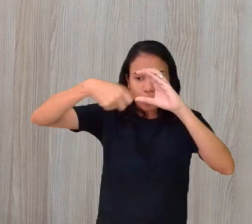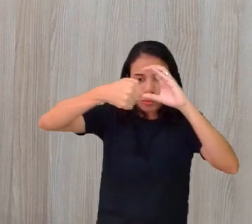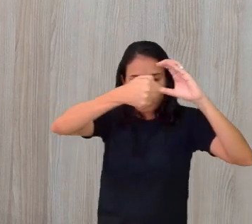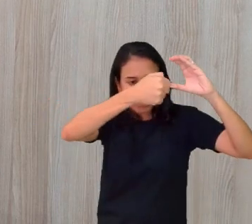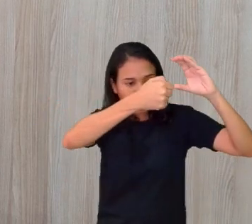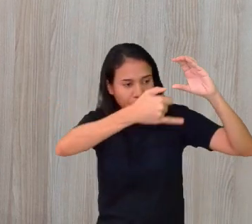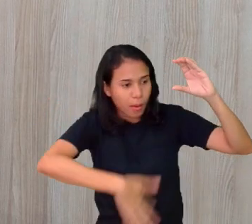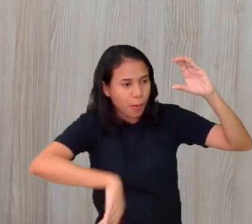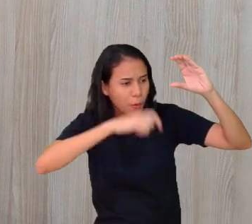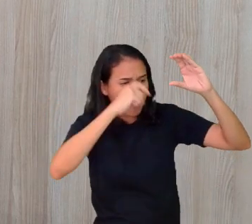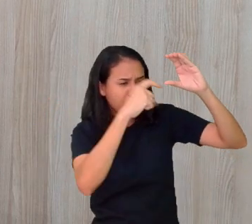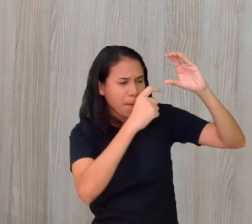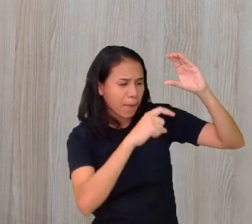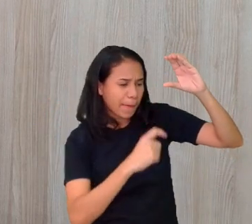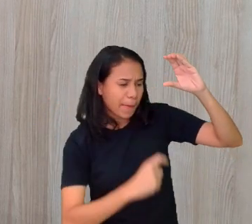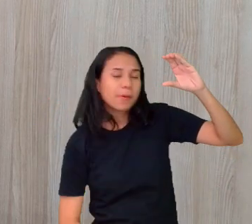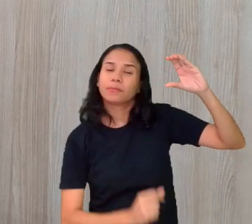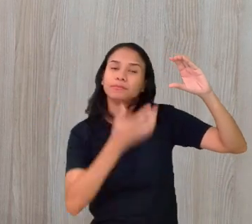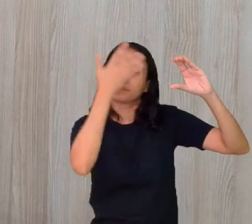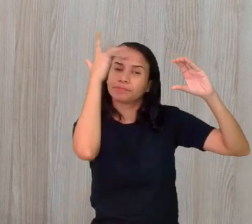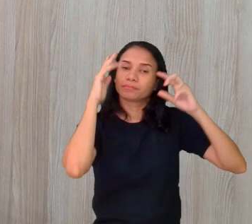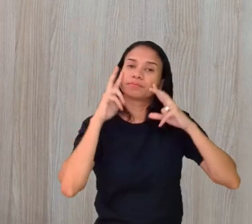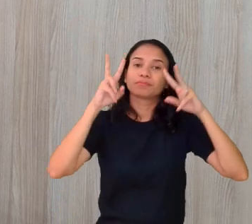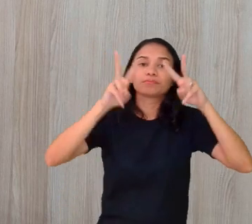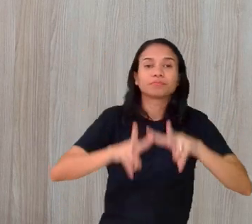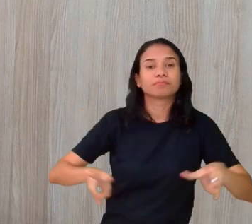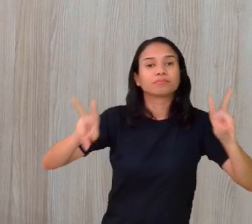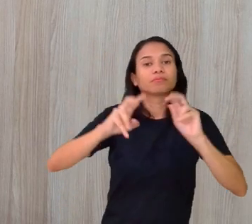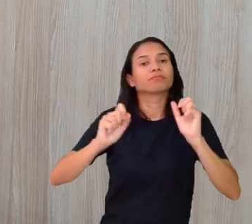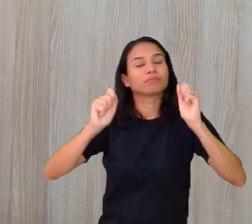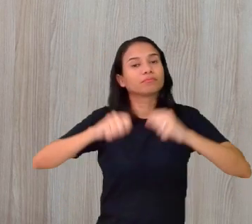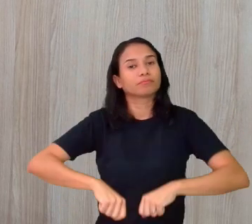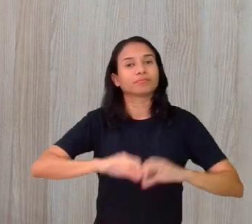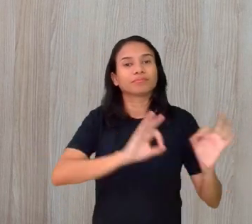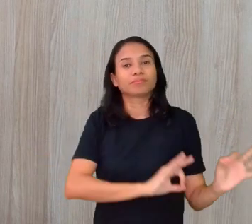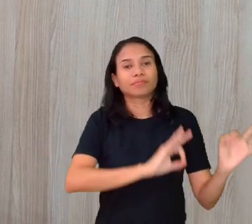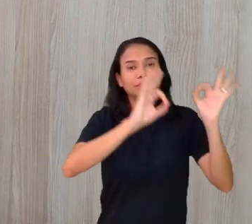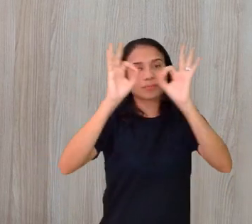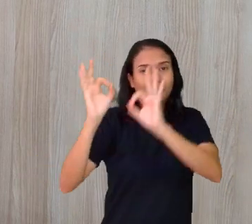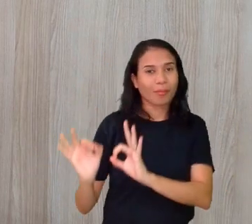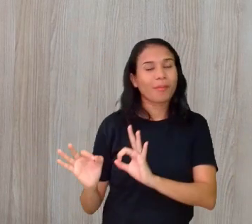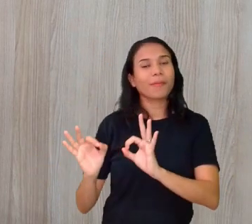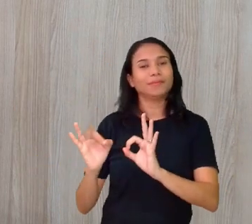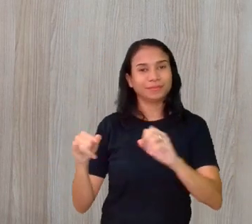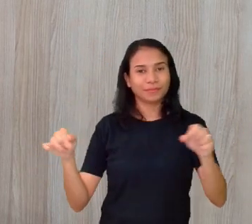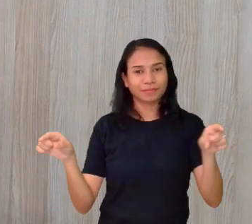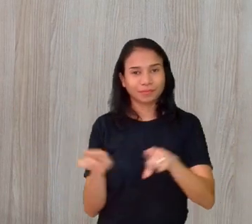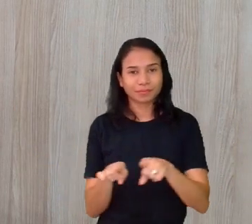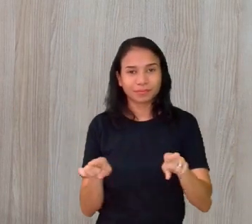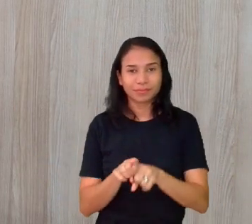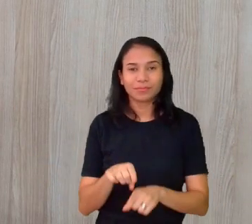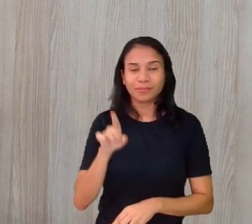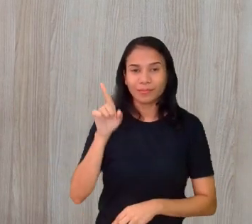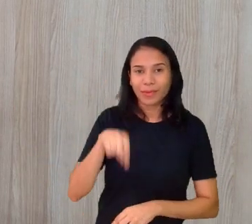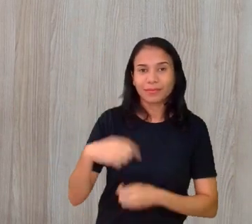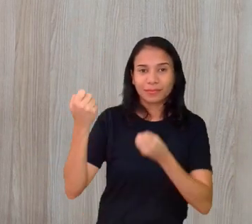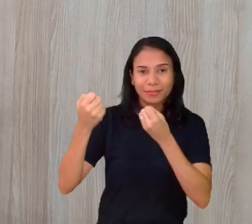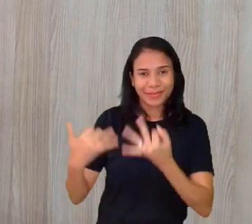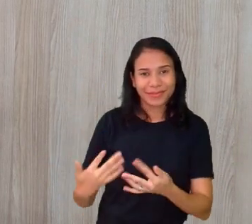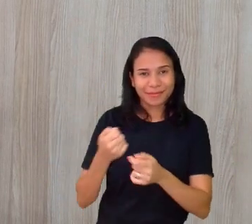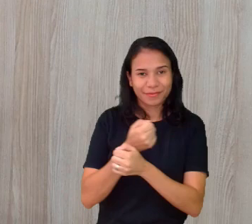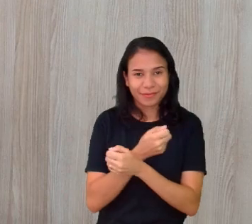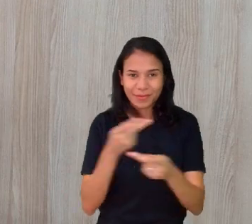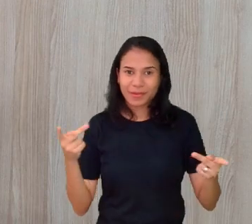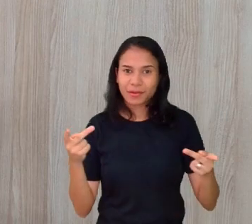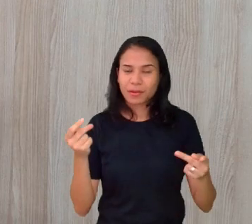é o repositório. Então, nesse sentido, você assiste e é como eu digo